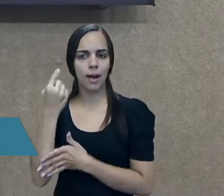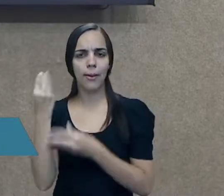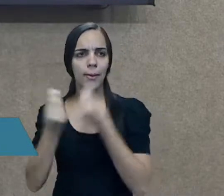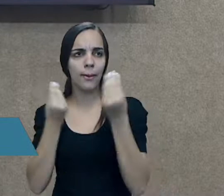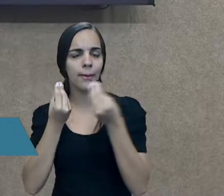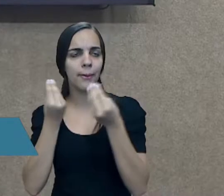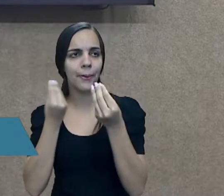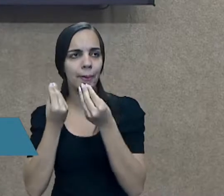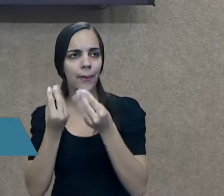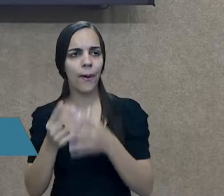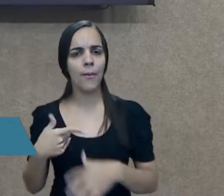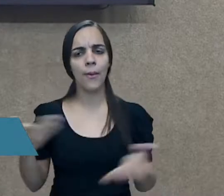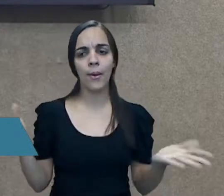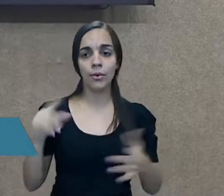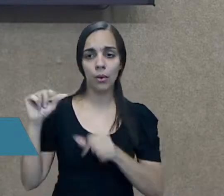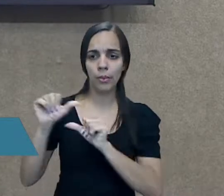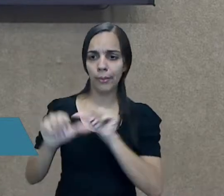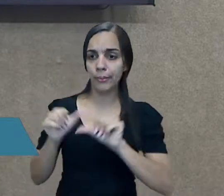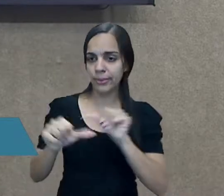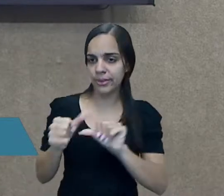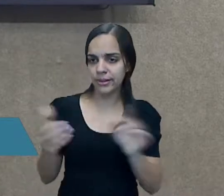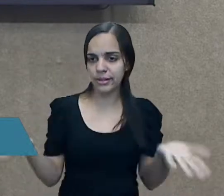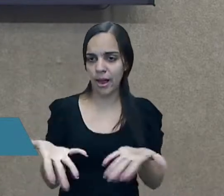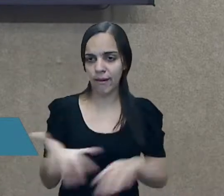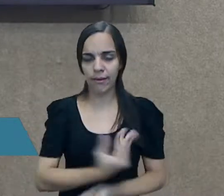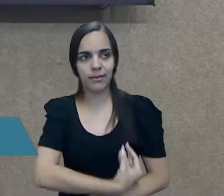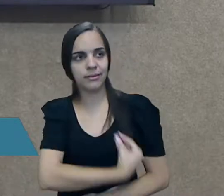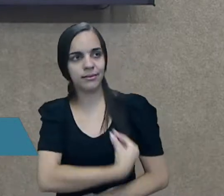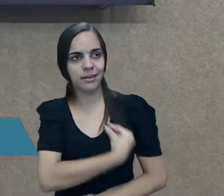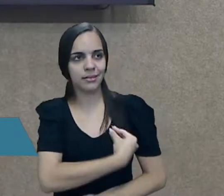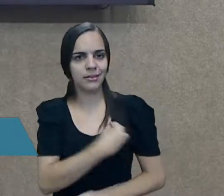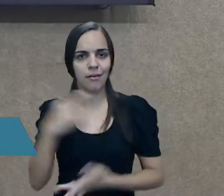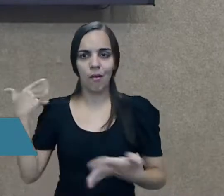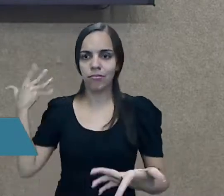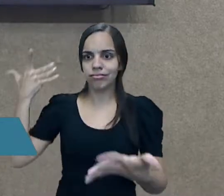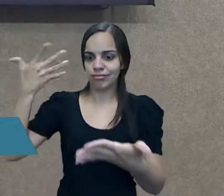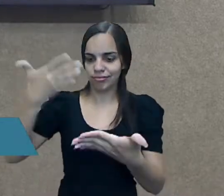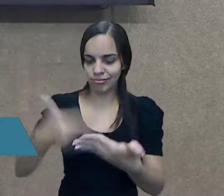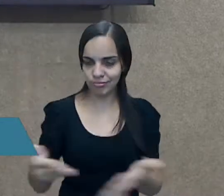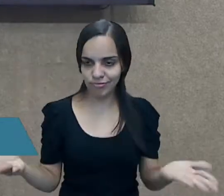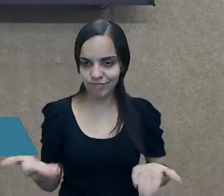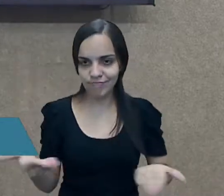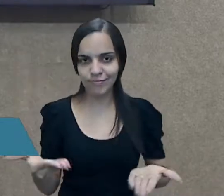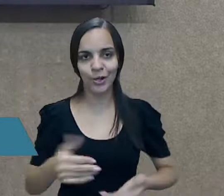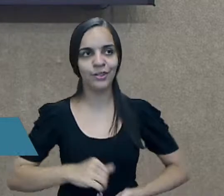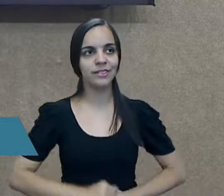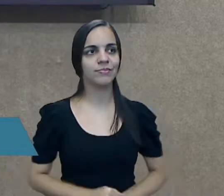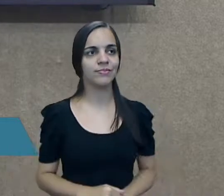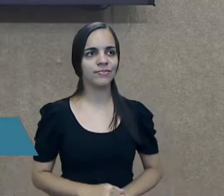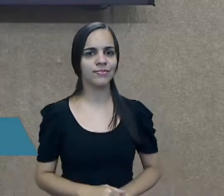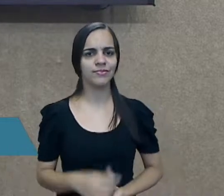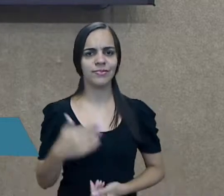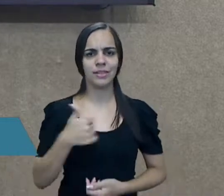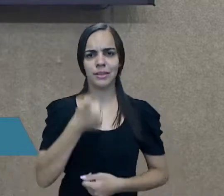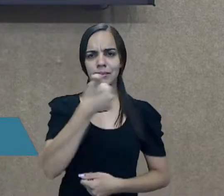nosso presente, como nós conseguimos chegar até aqui. Em